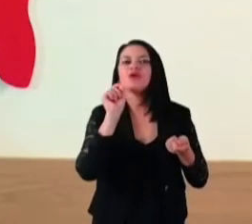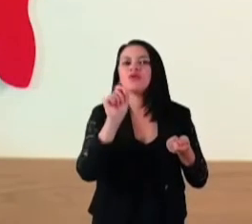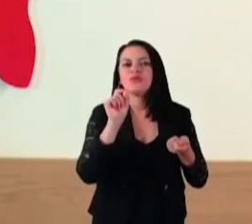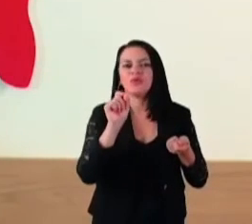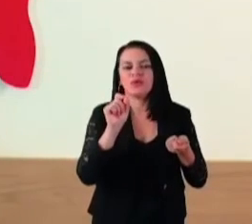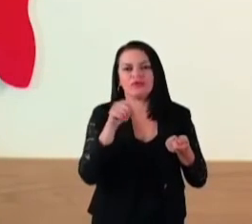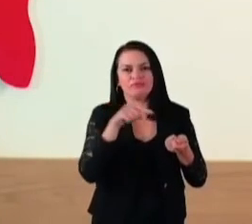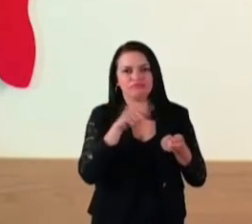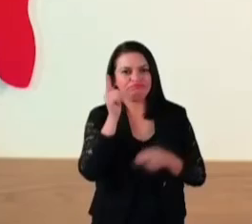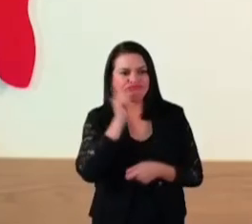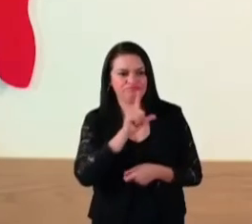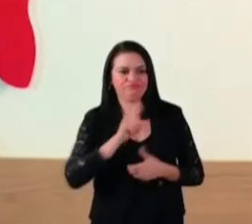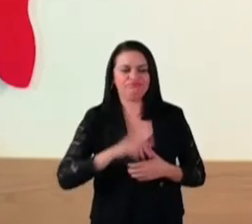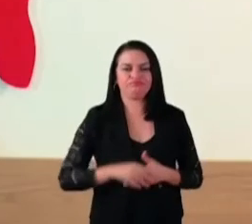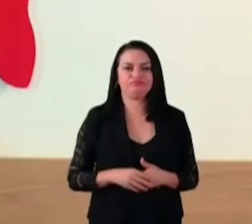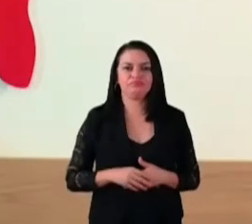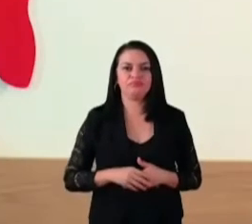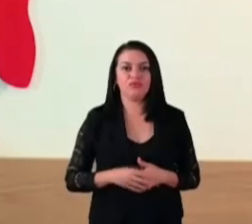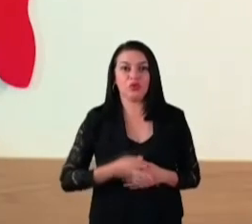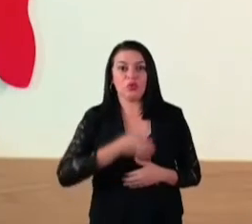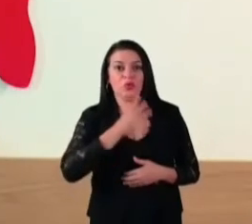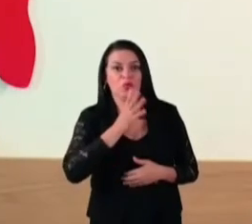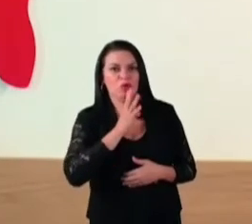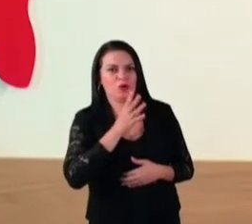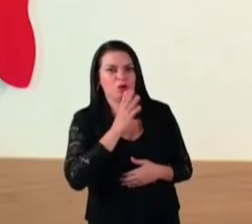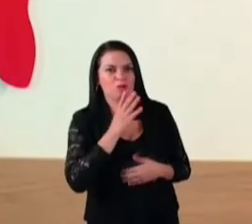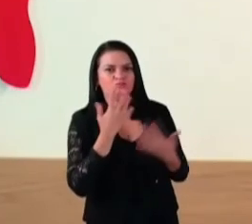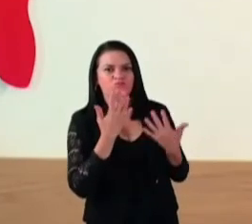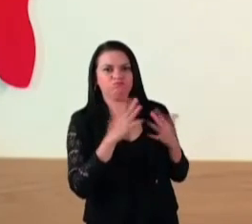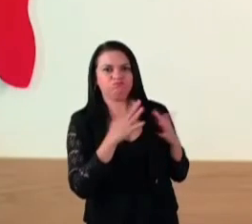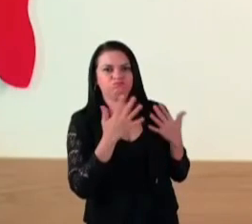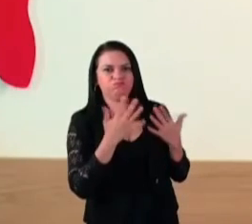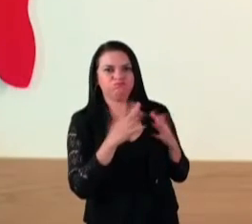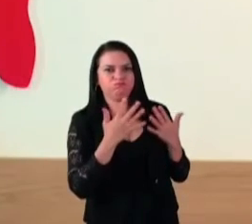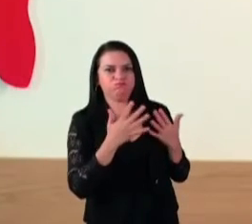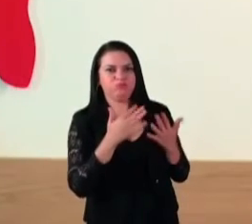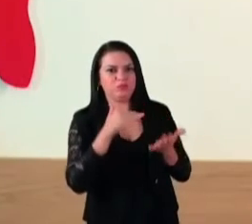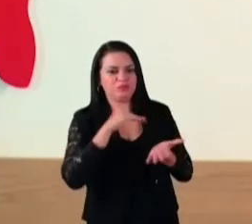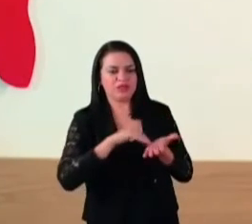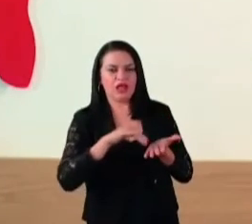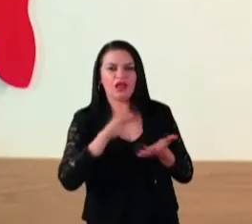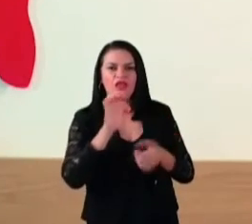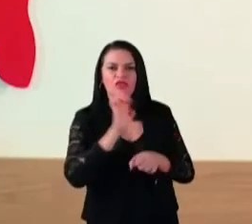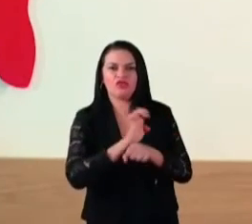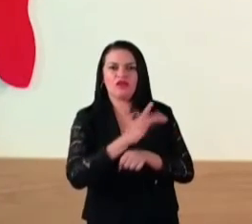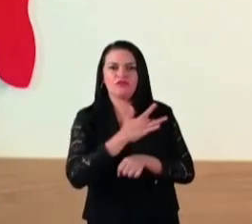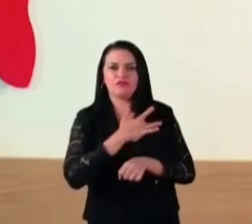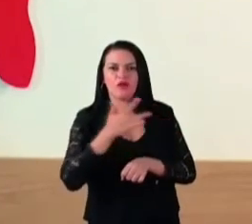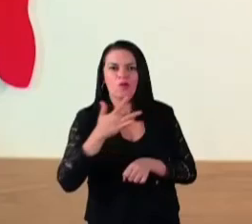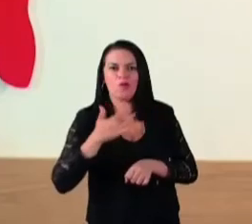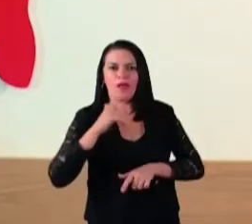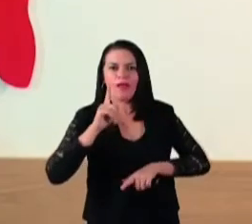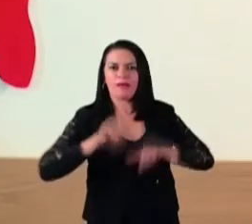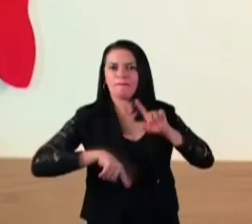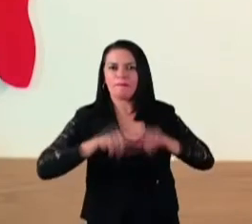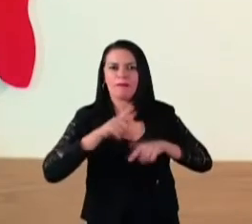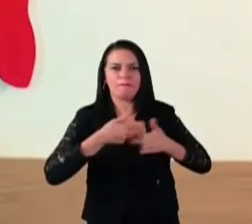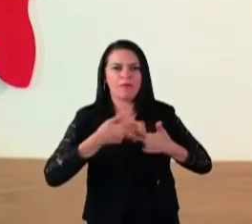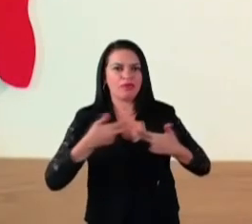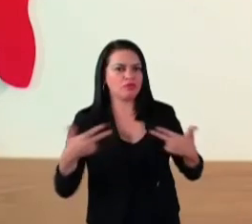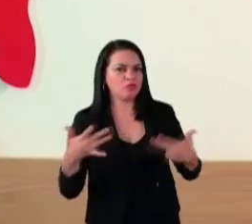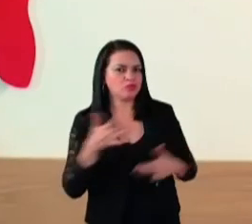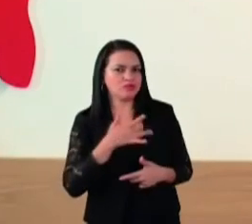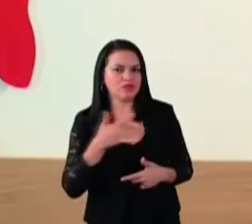receberão o reconhecimento por parte da Secretaria de Estado da Saúde, com equipamentos de saúde, por